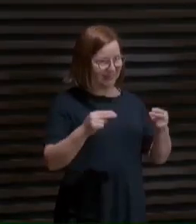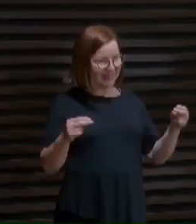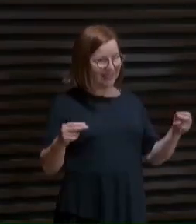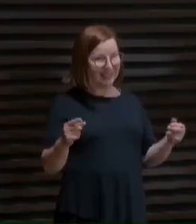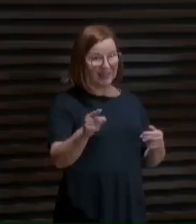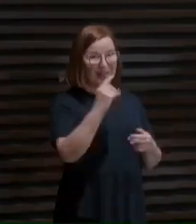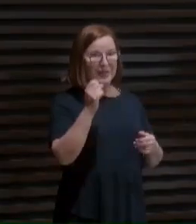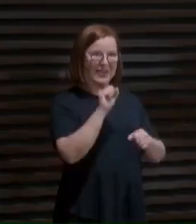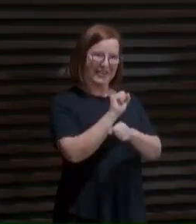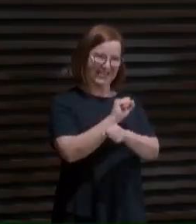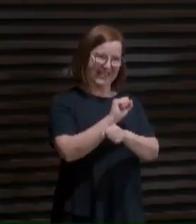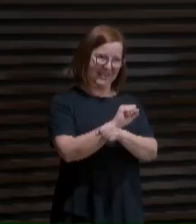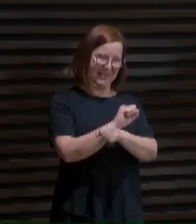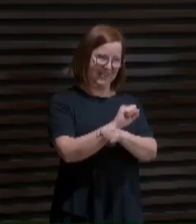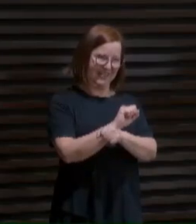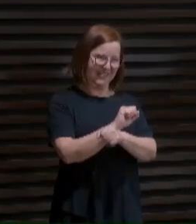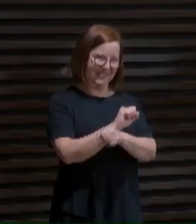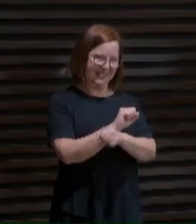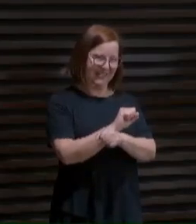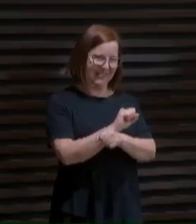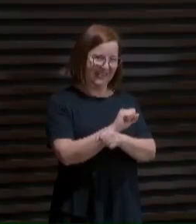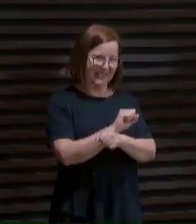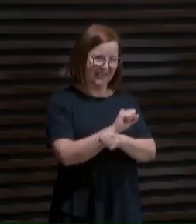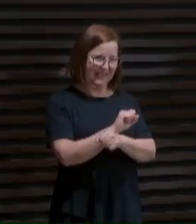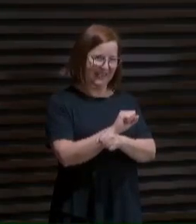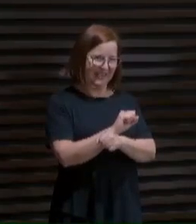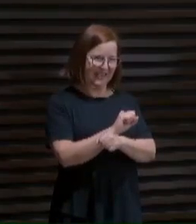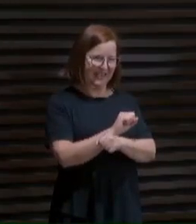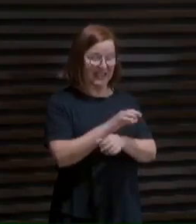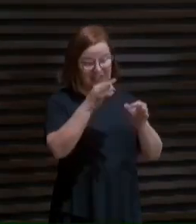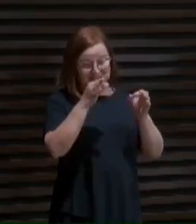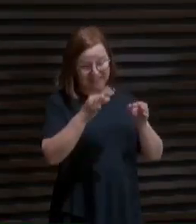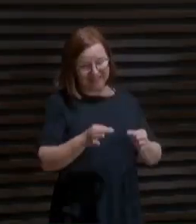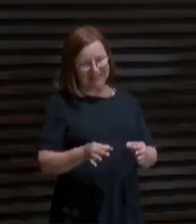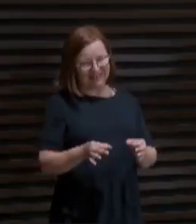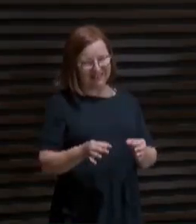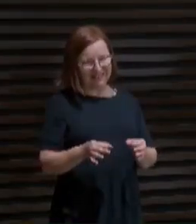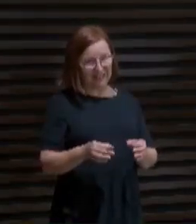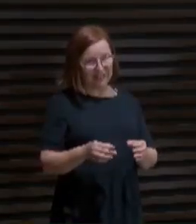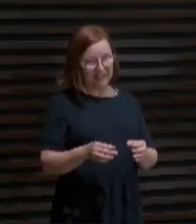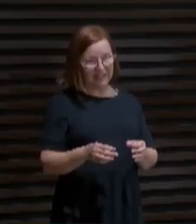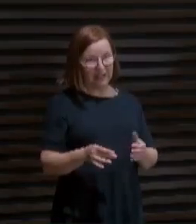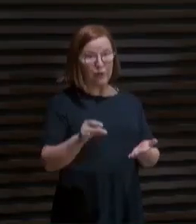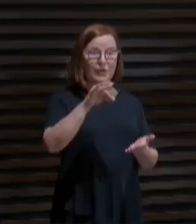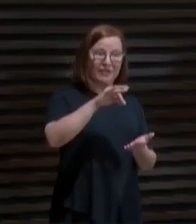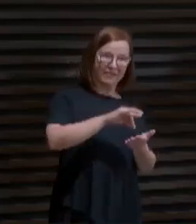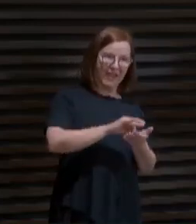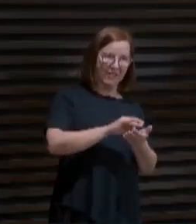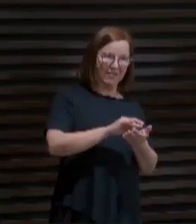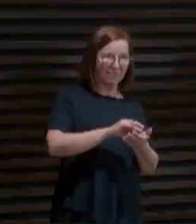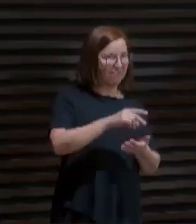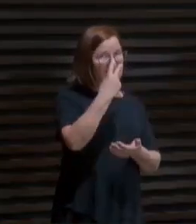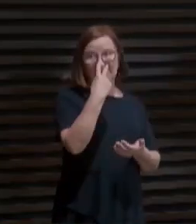coisas que se esperam e a convicção dos fatos que não se